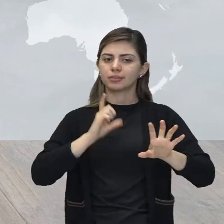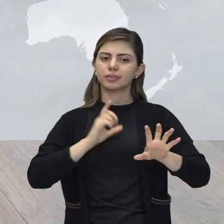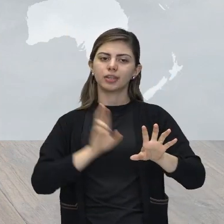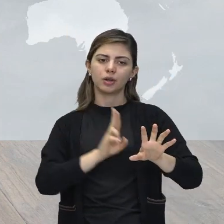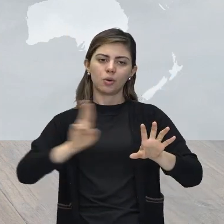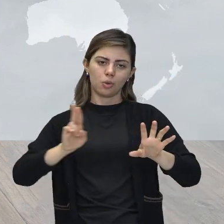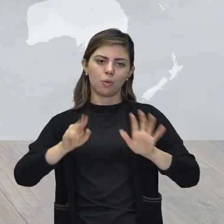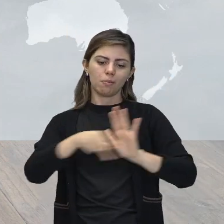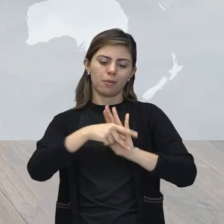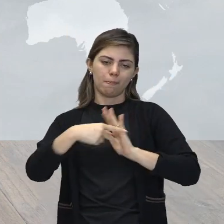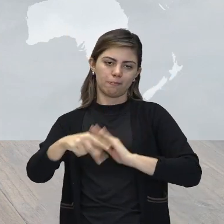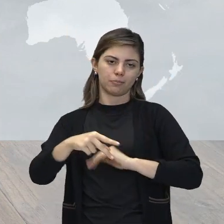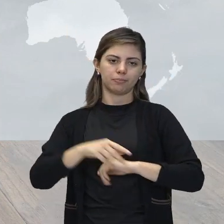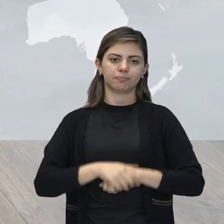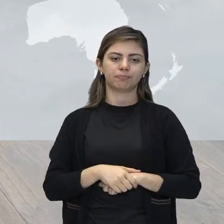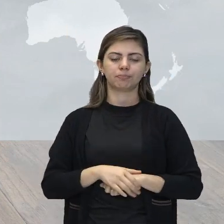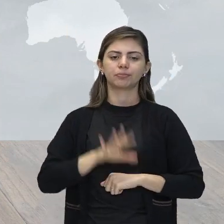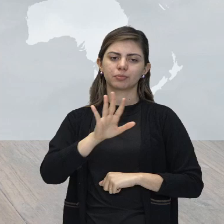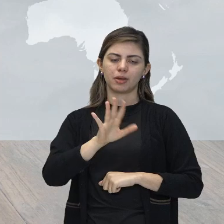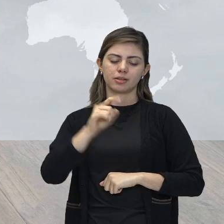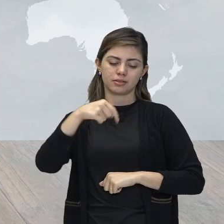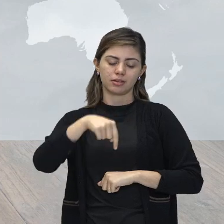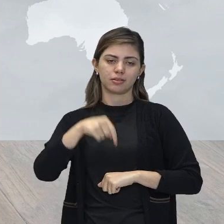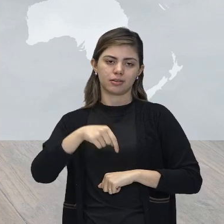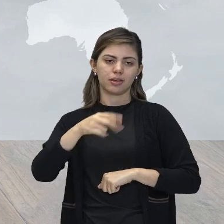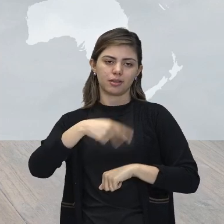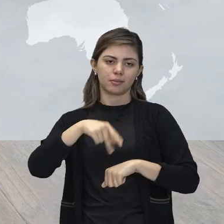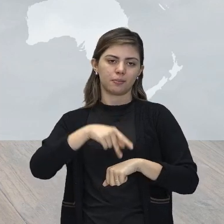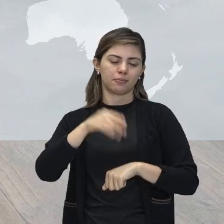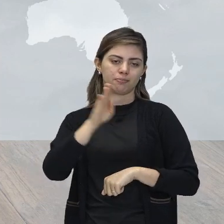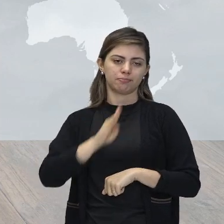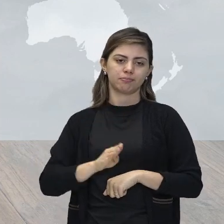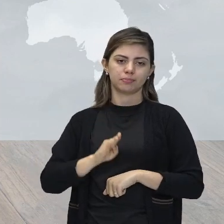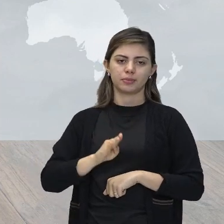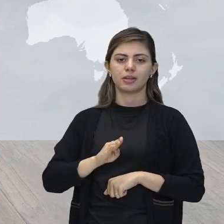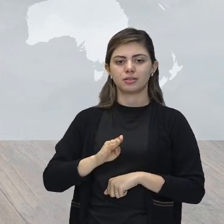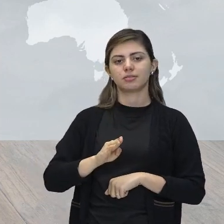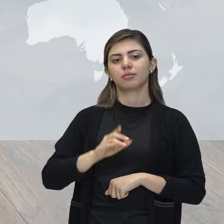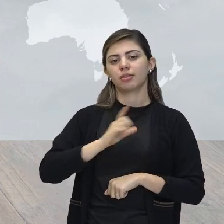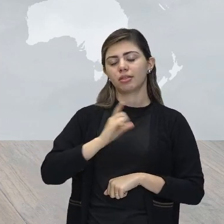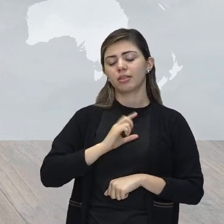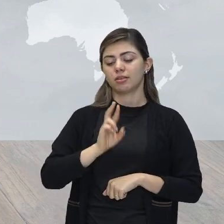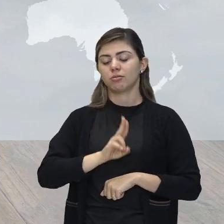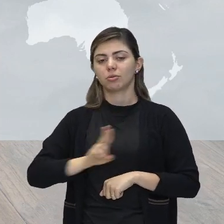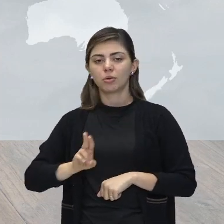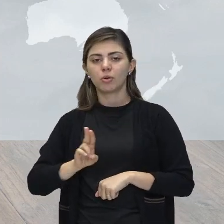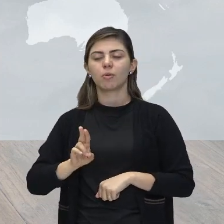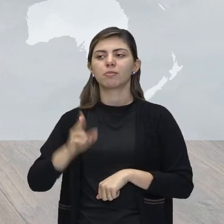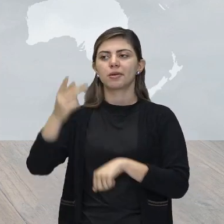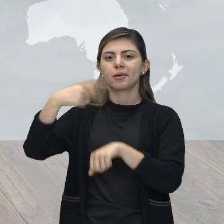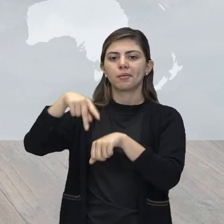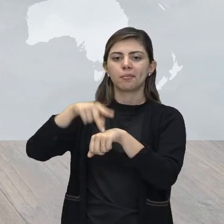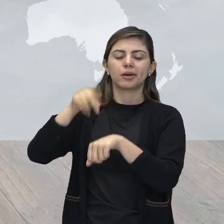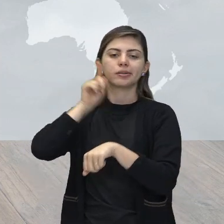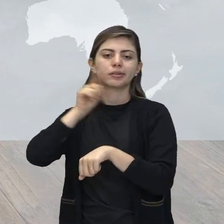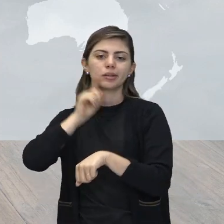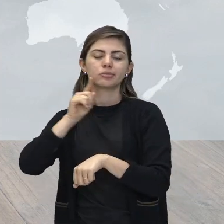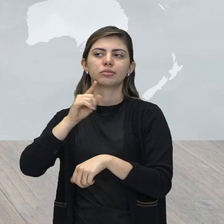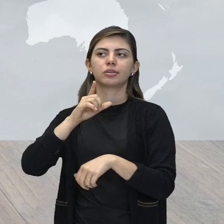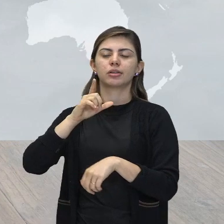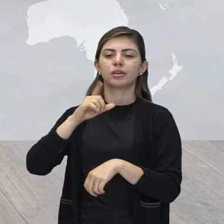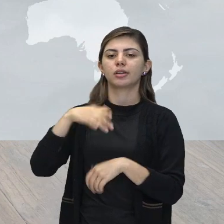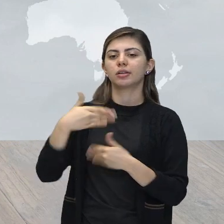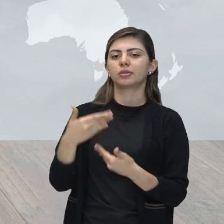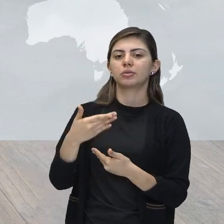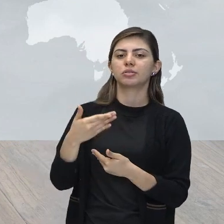específico. Nós sabemos aqui no Brasil é chamado de cão, nos Estados Unidos é chamado de dog e